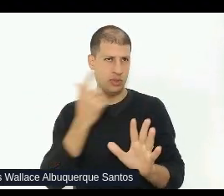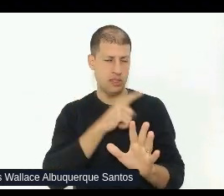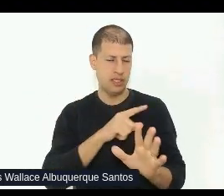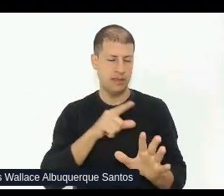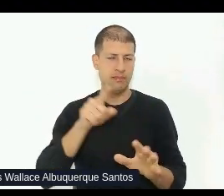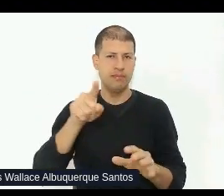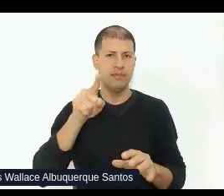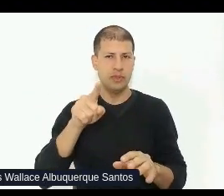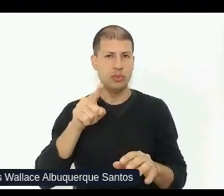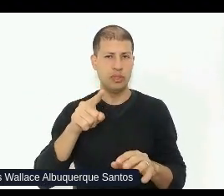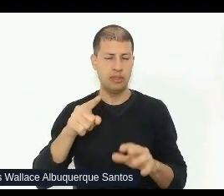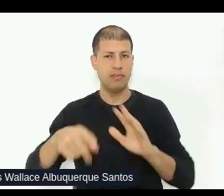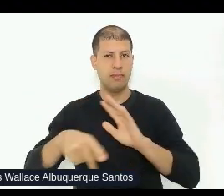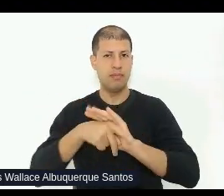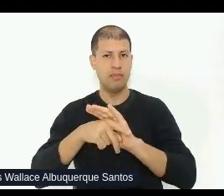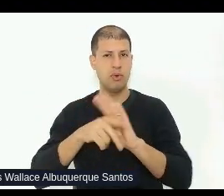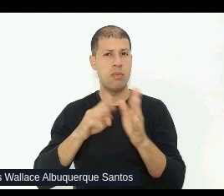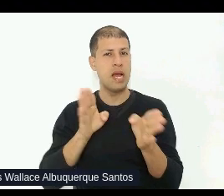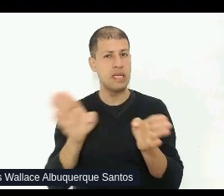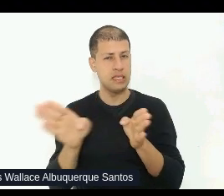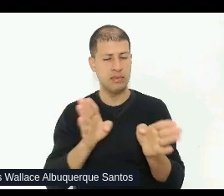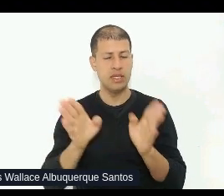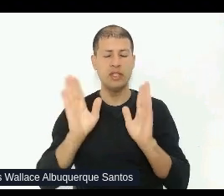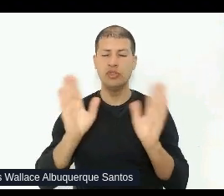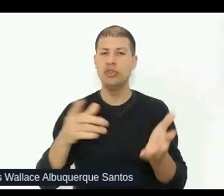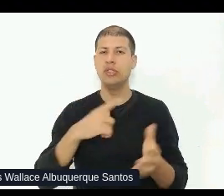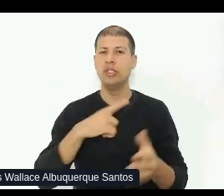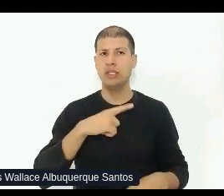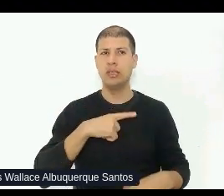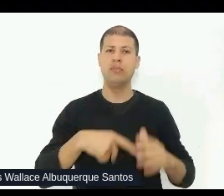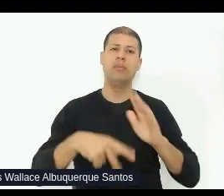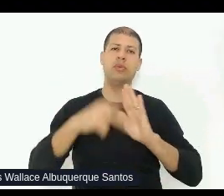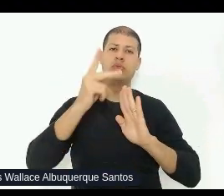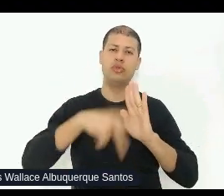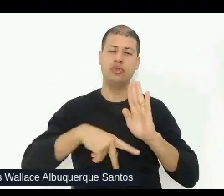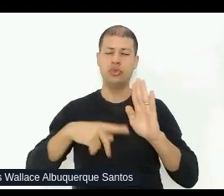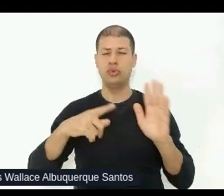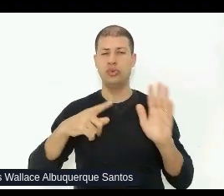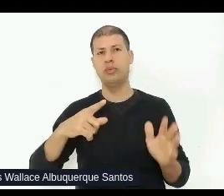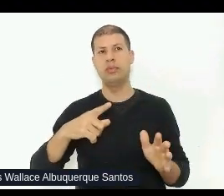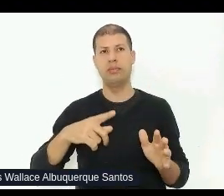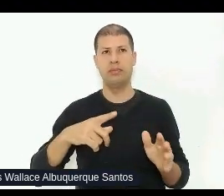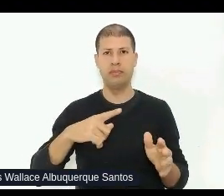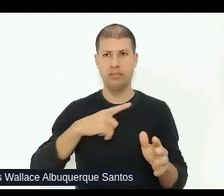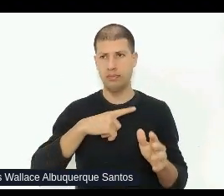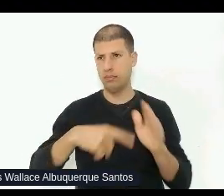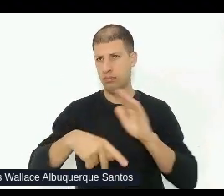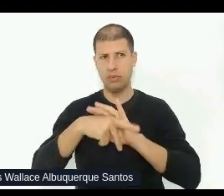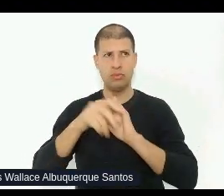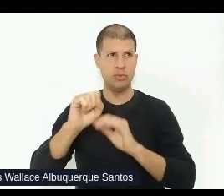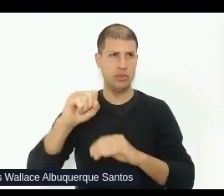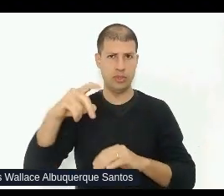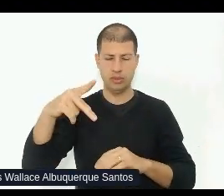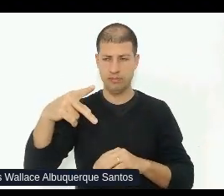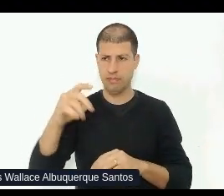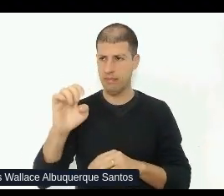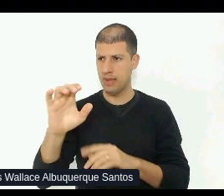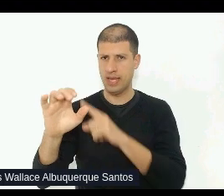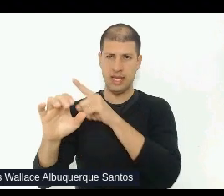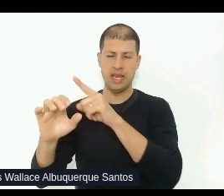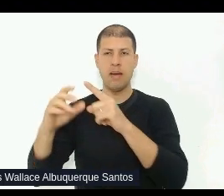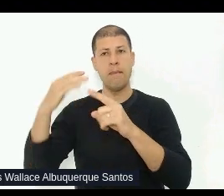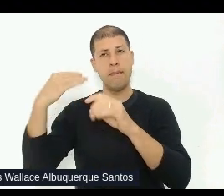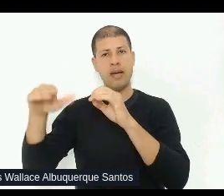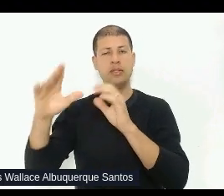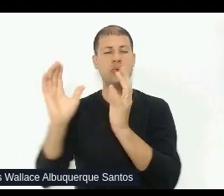acessibilidade já é utilizada no projeto onde a gente passa essa spec para o time de qualidade e para o desenvolvedor